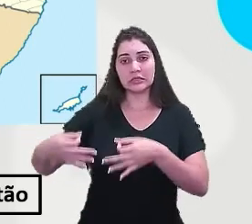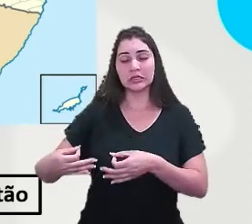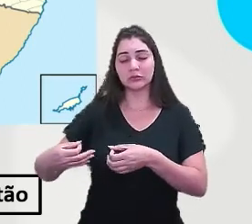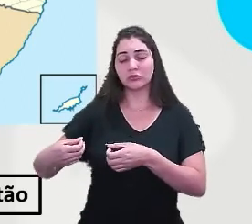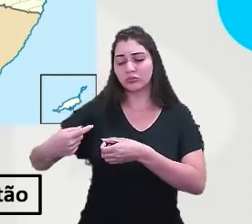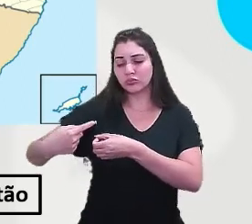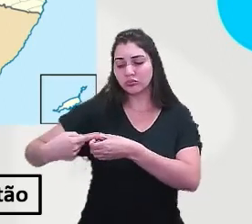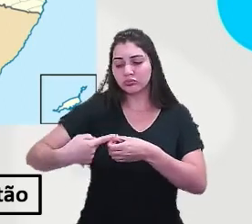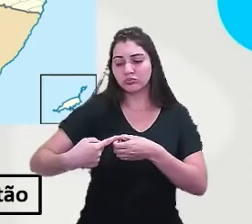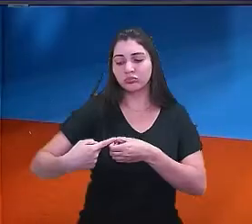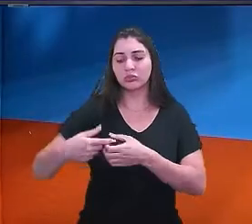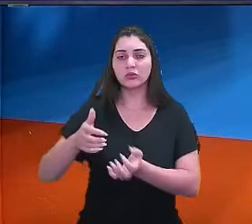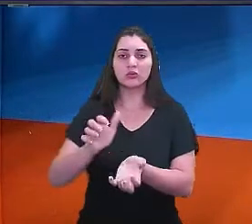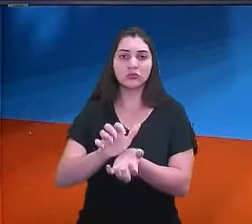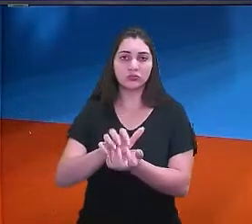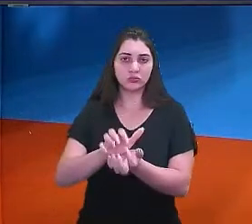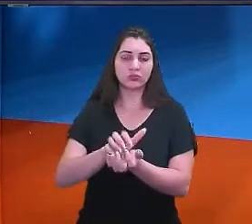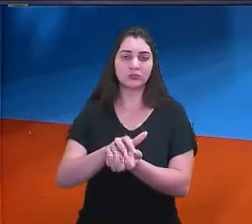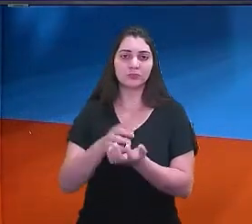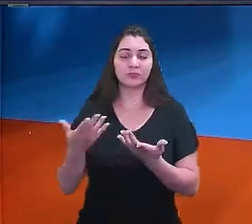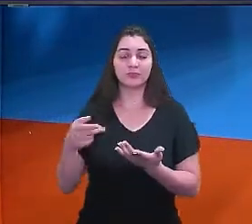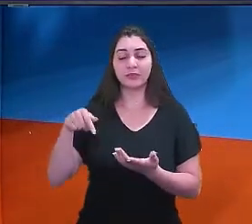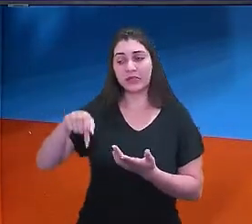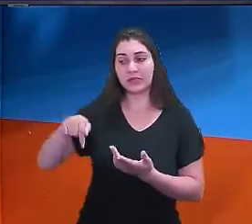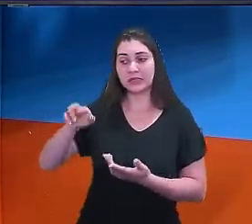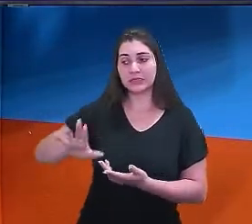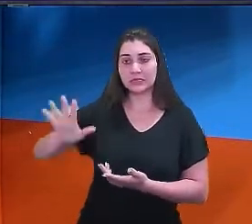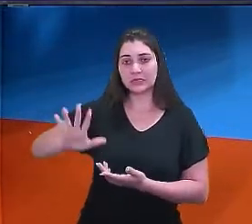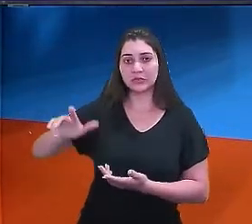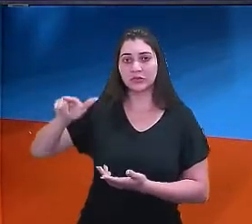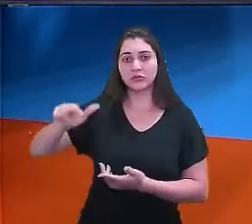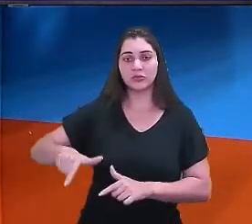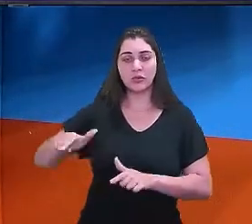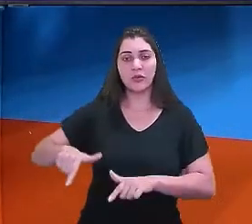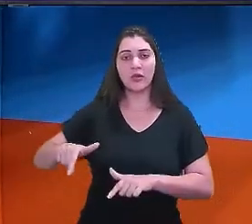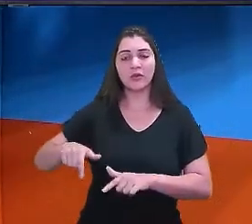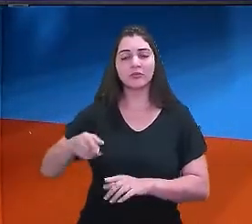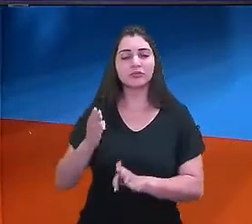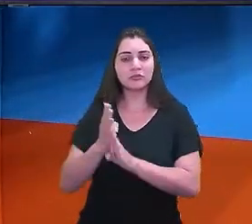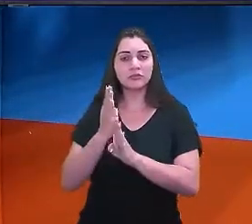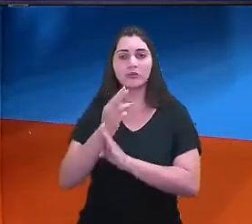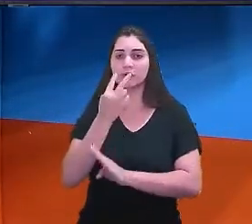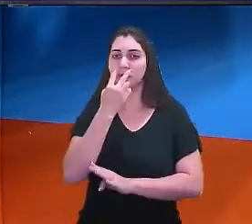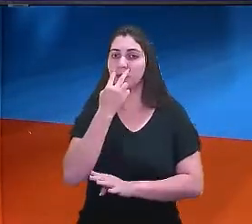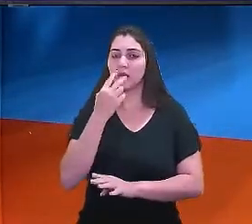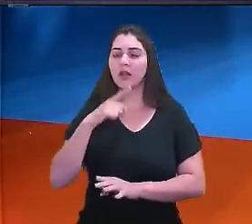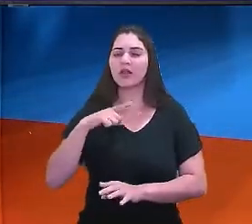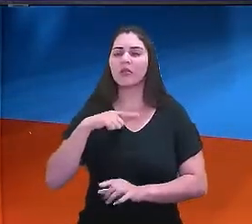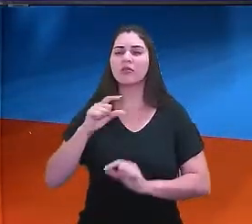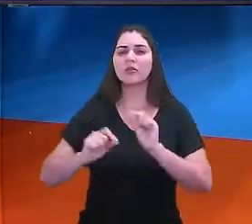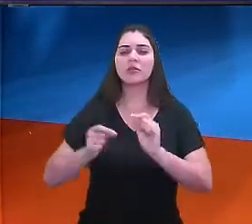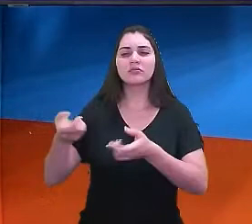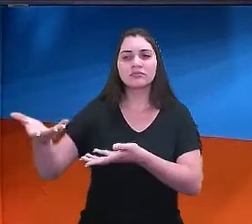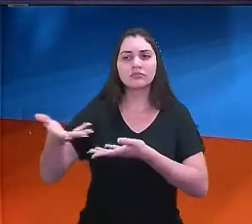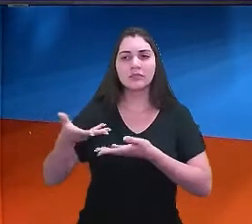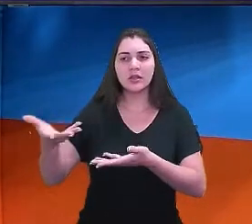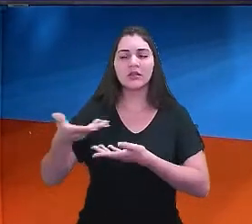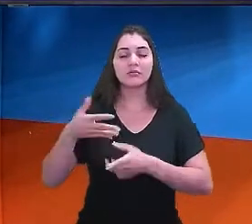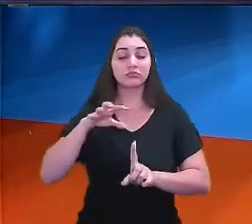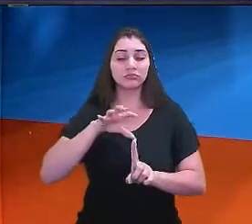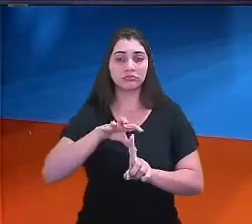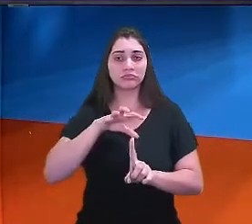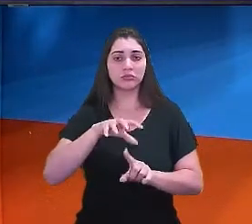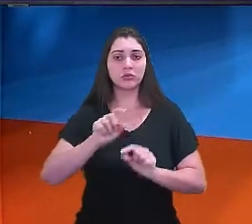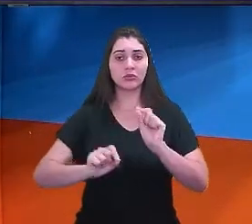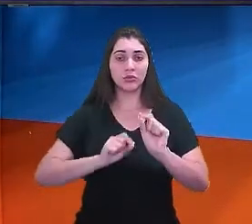estado de Pernambuco, né? E essa região, né, que Vitória de Santo Antão se encontra, é uma região que recebe muita